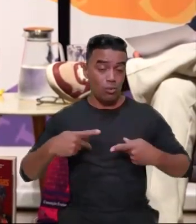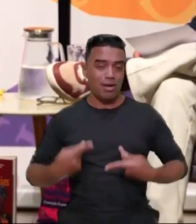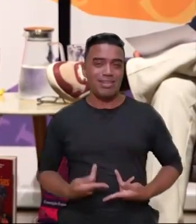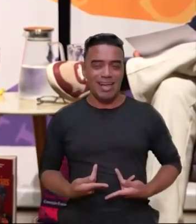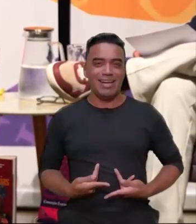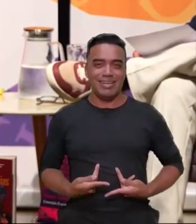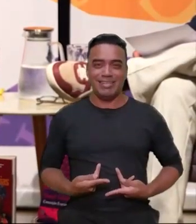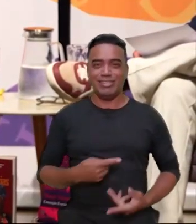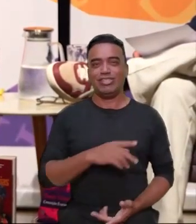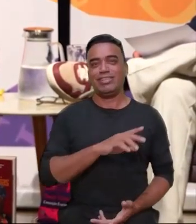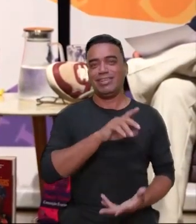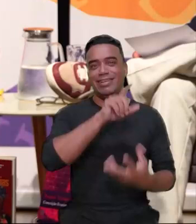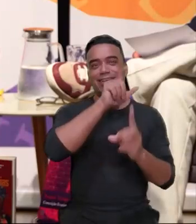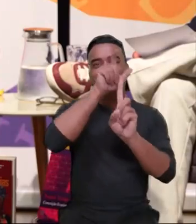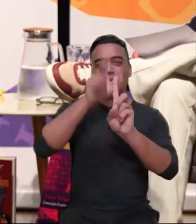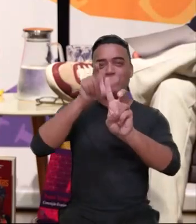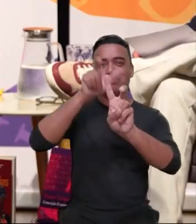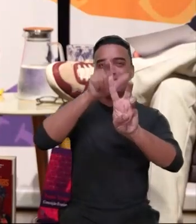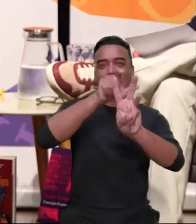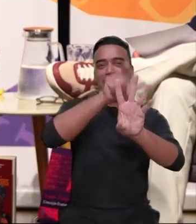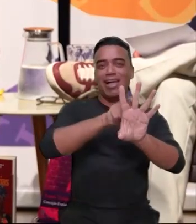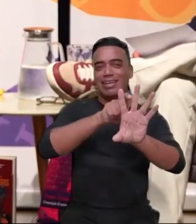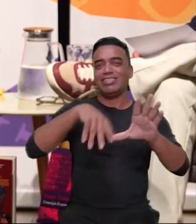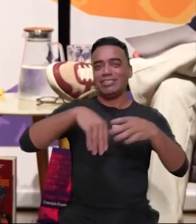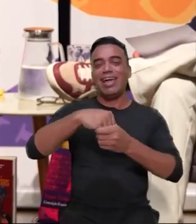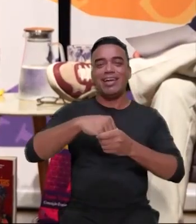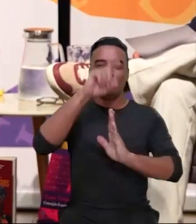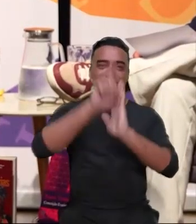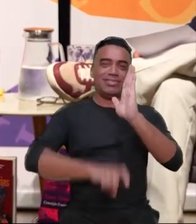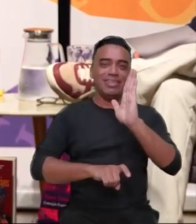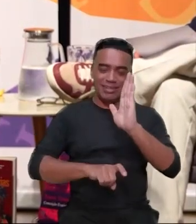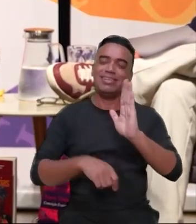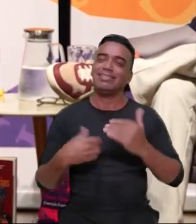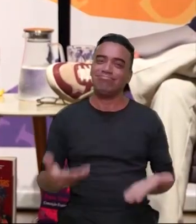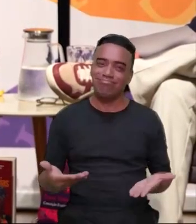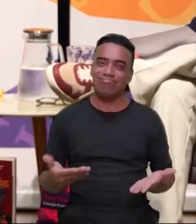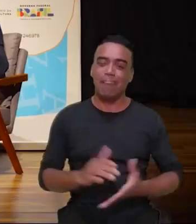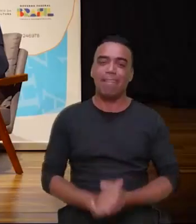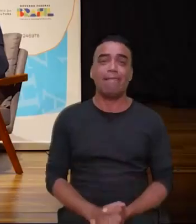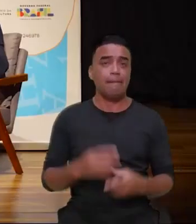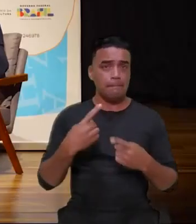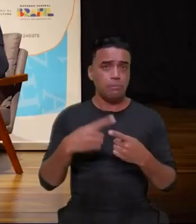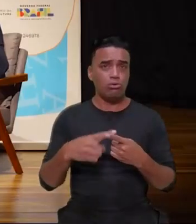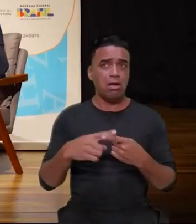dessas pessoas, é apresentar a humanidade do personagens, né? Porque, de um modo geral,